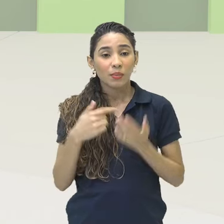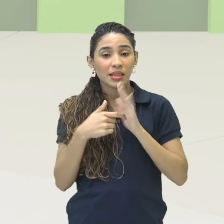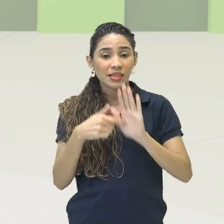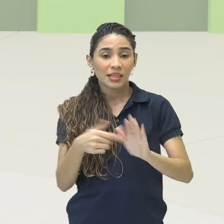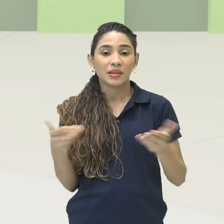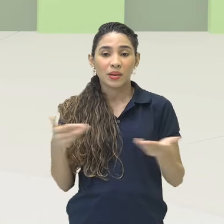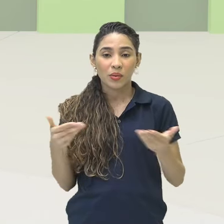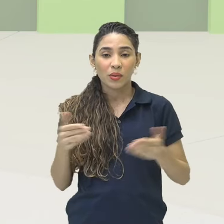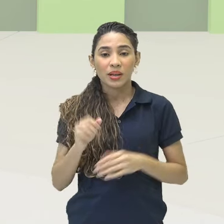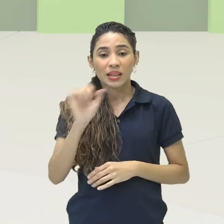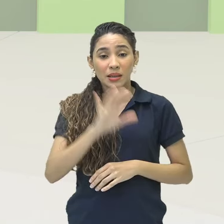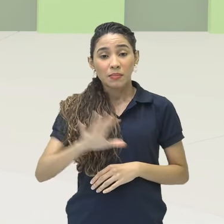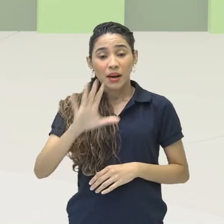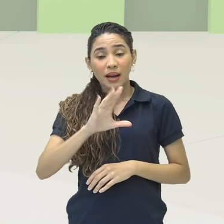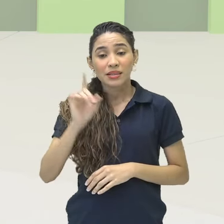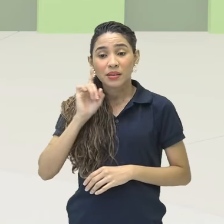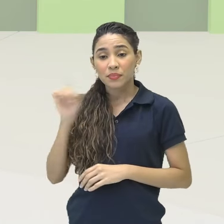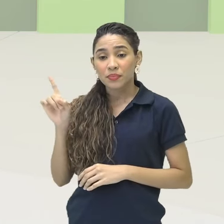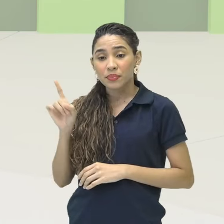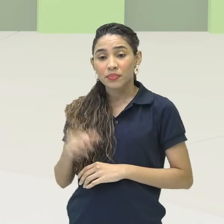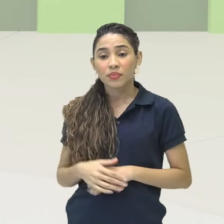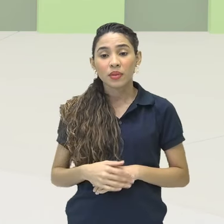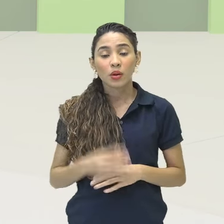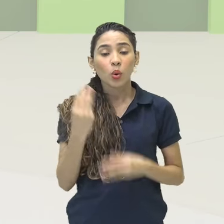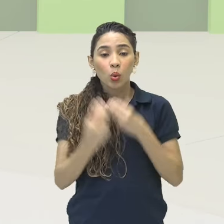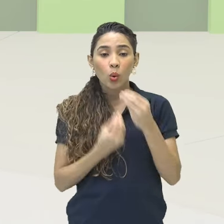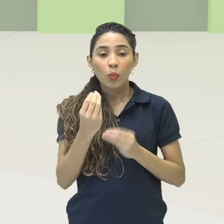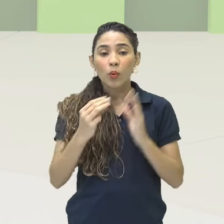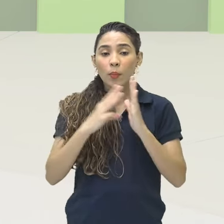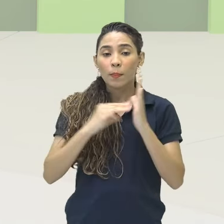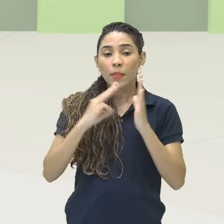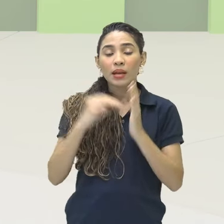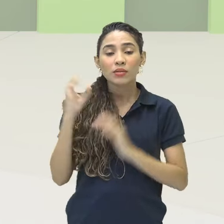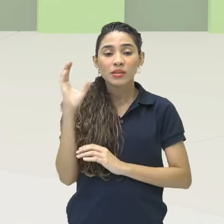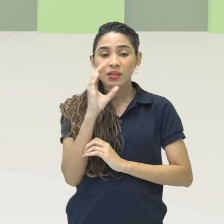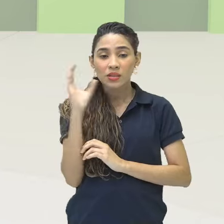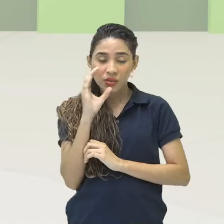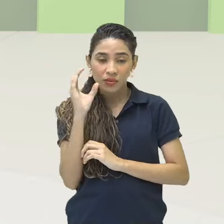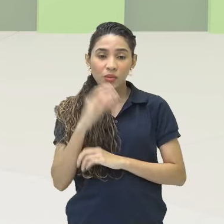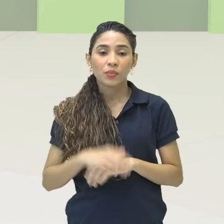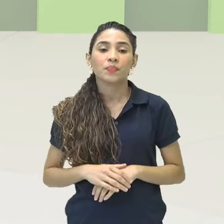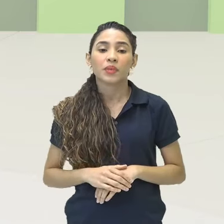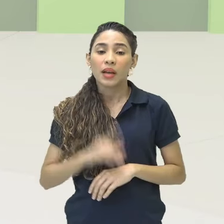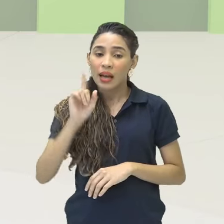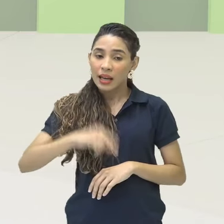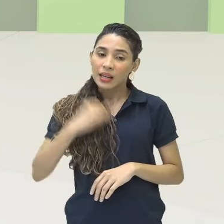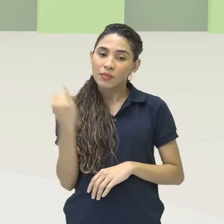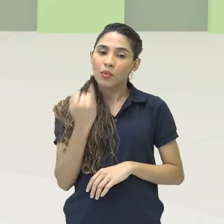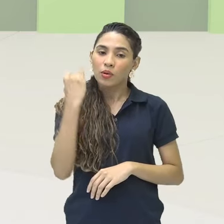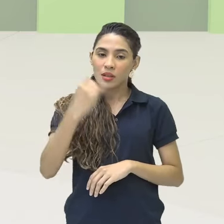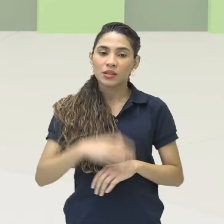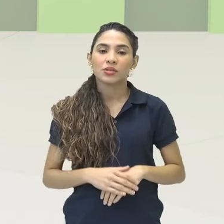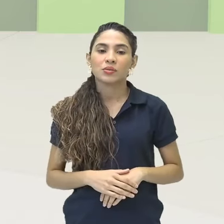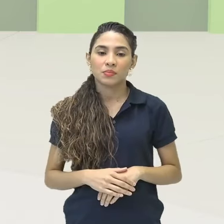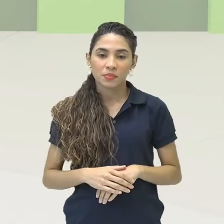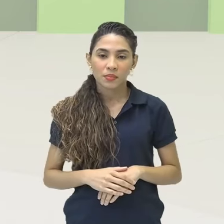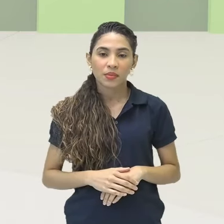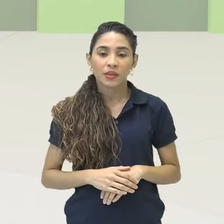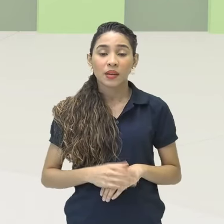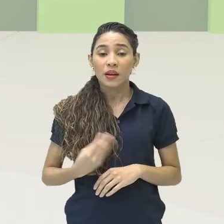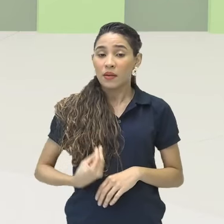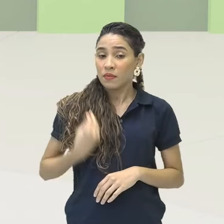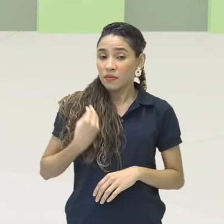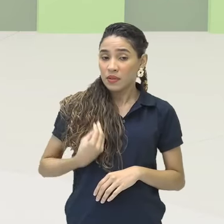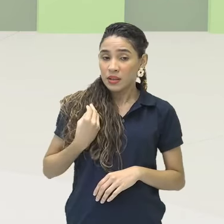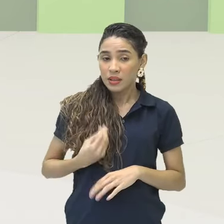vocês aqui imagens, né, de como o método científico, de como a ciência é importante para a nossa